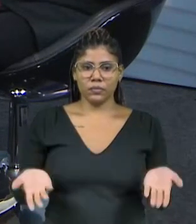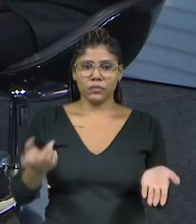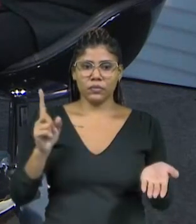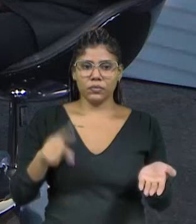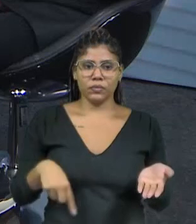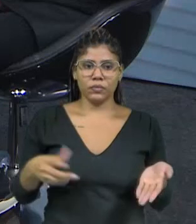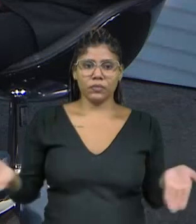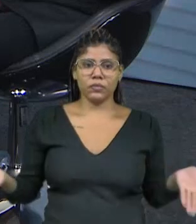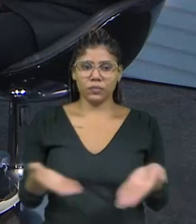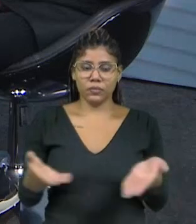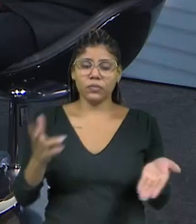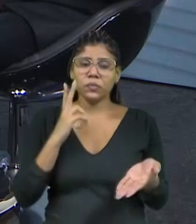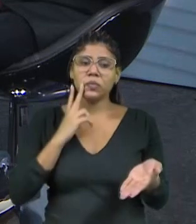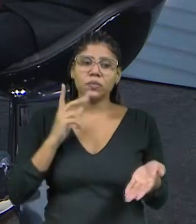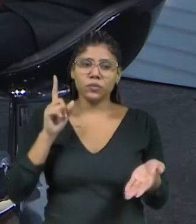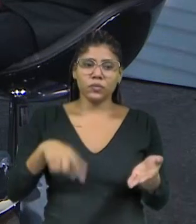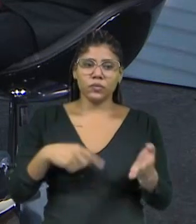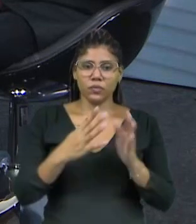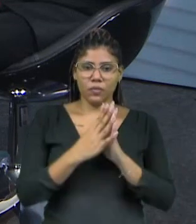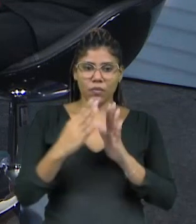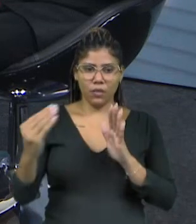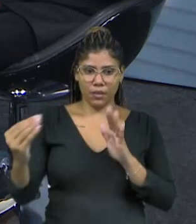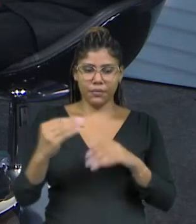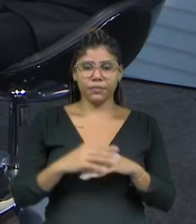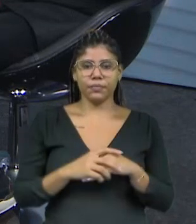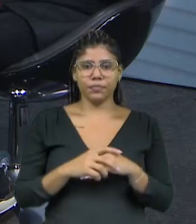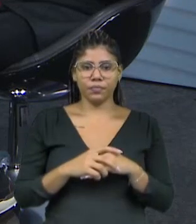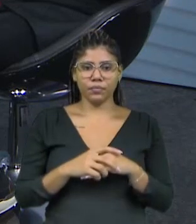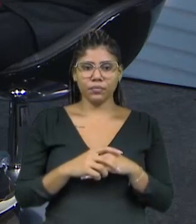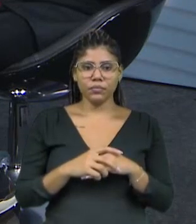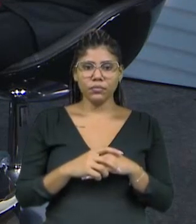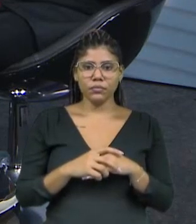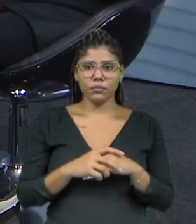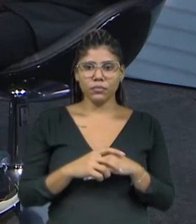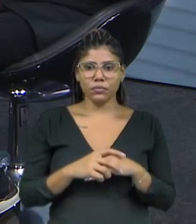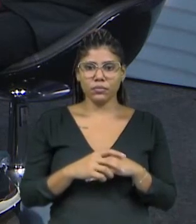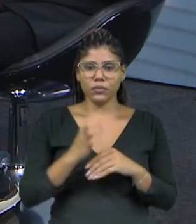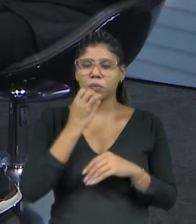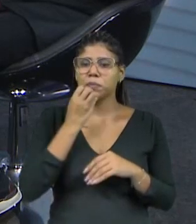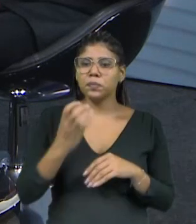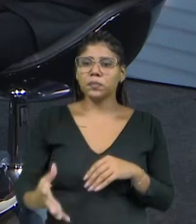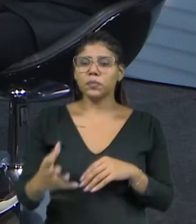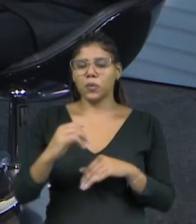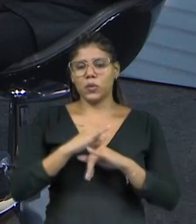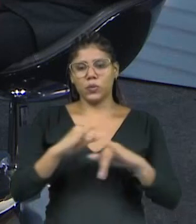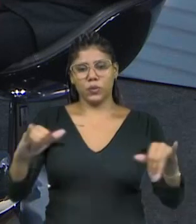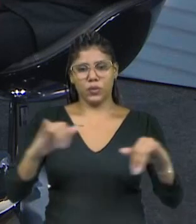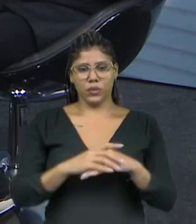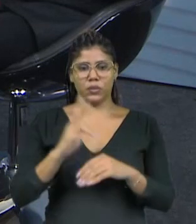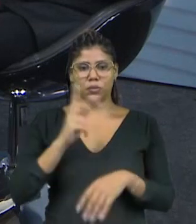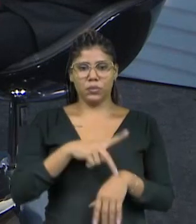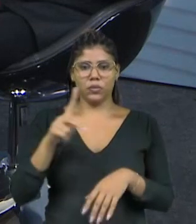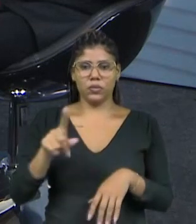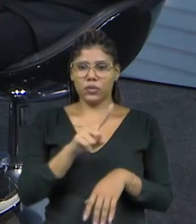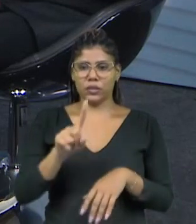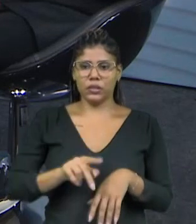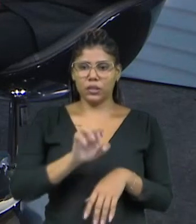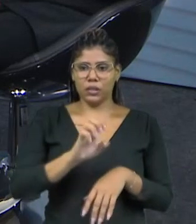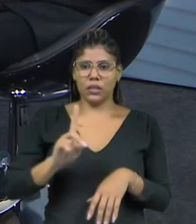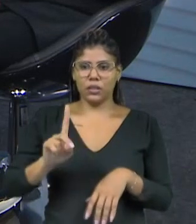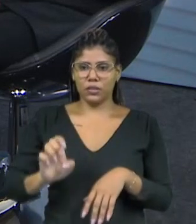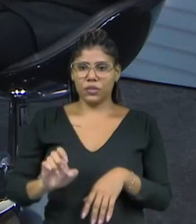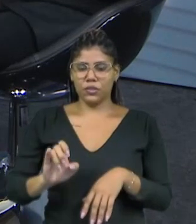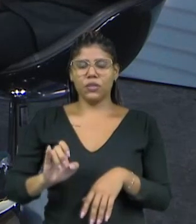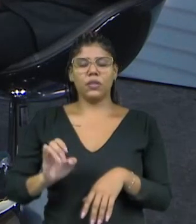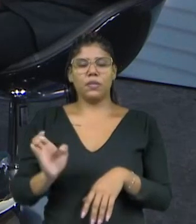hoje Fortaleza ela é uma das referências em construção no Brasil. Que boa notícia. Professor José de Paula Barros Neto, muito obrigado, coordenador